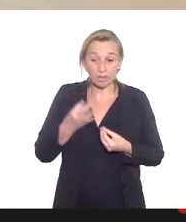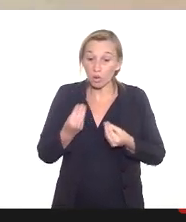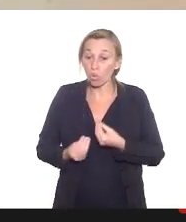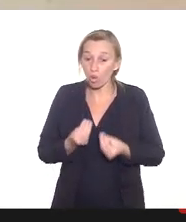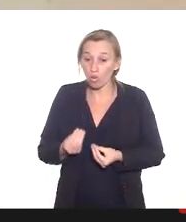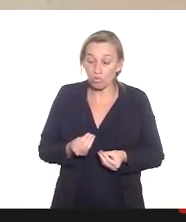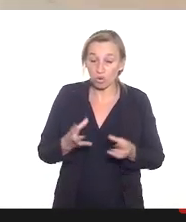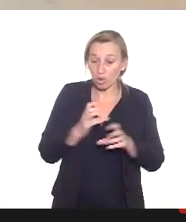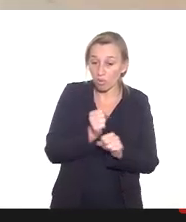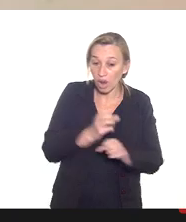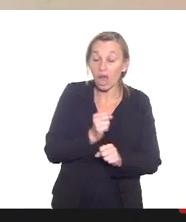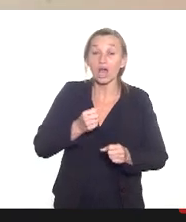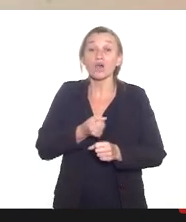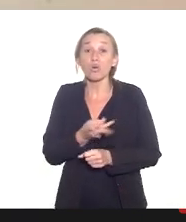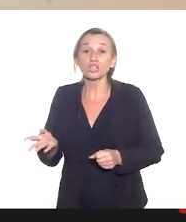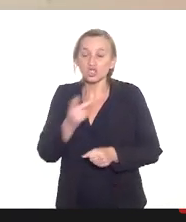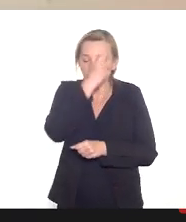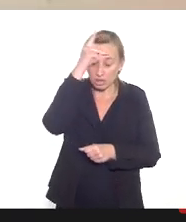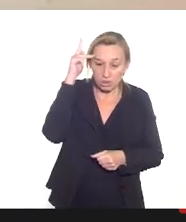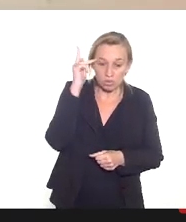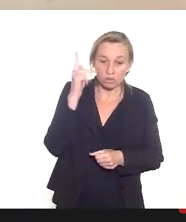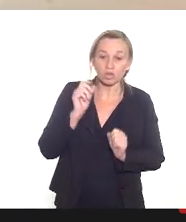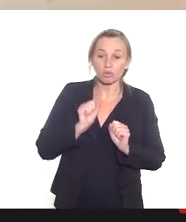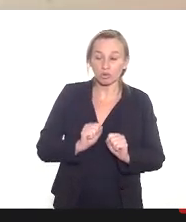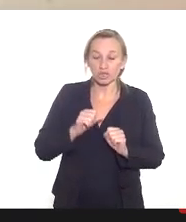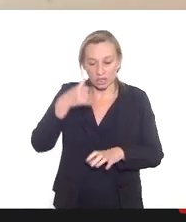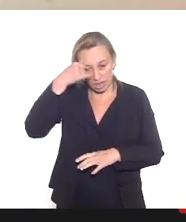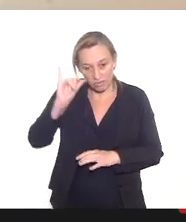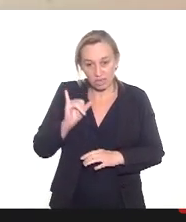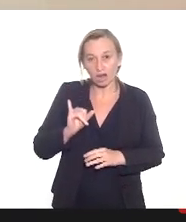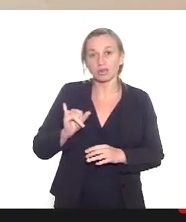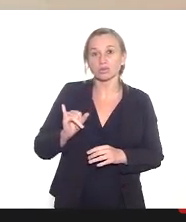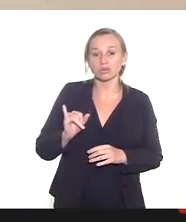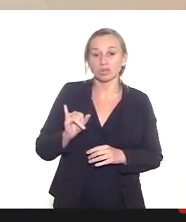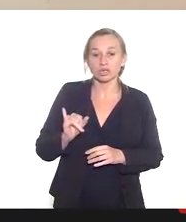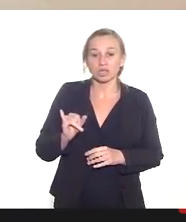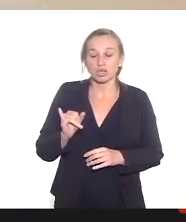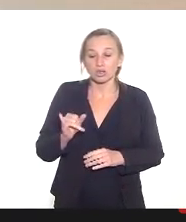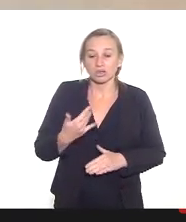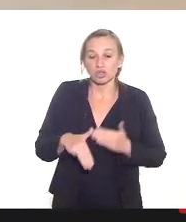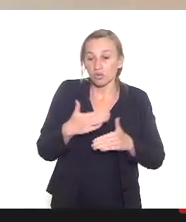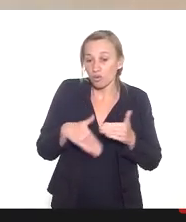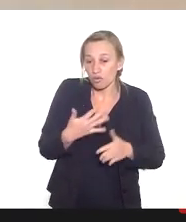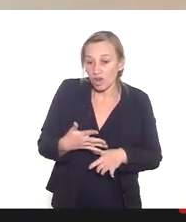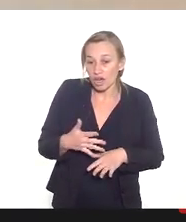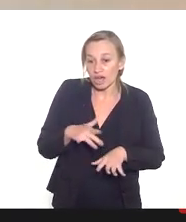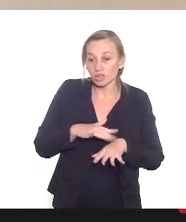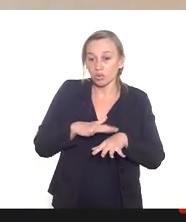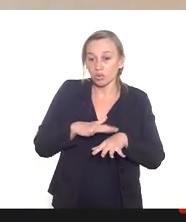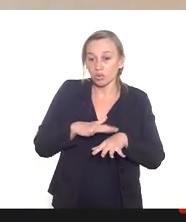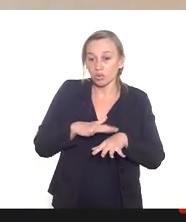né calcular quantas pessoas poderiam ter evitado a chegar desenvolver ou chegar a óbito uma forma